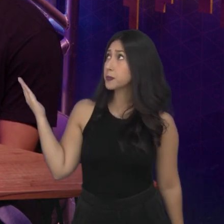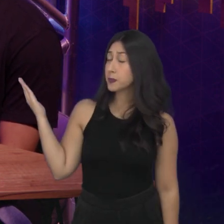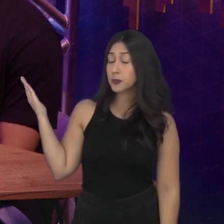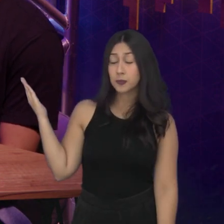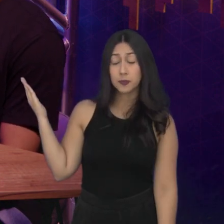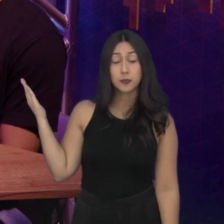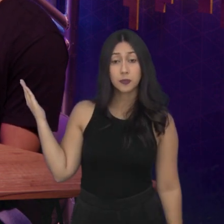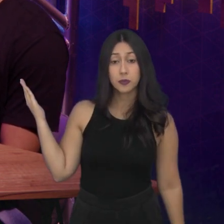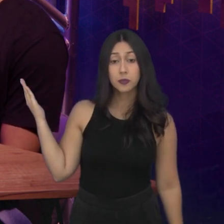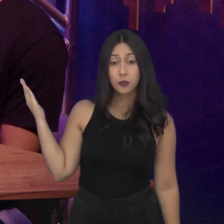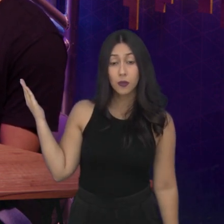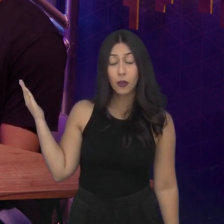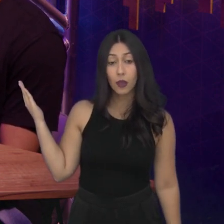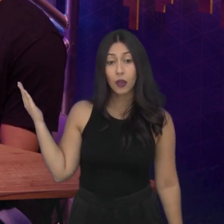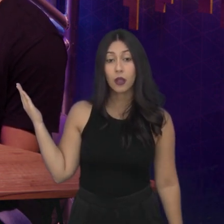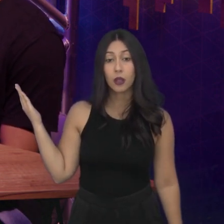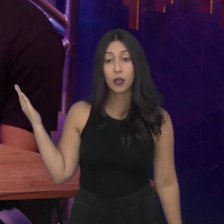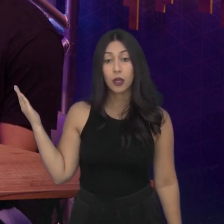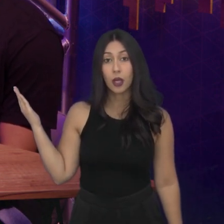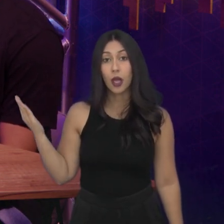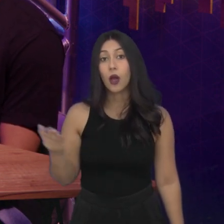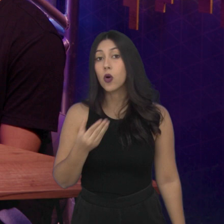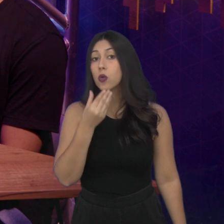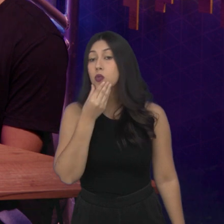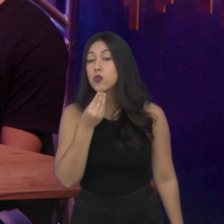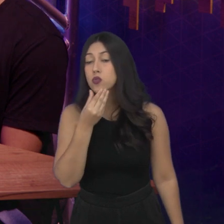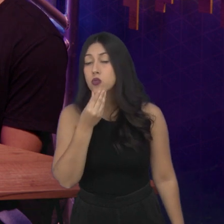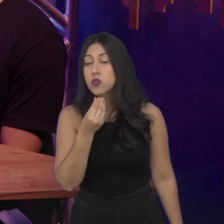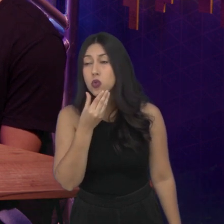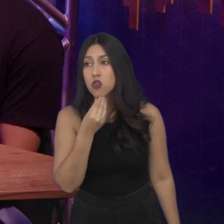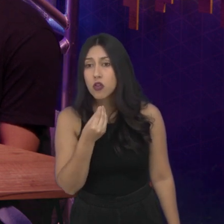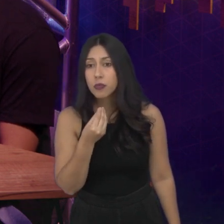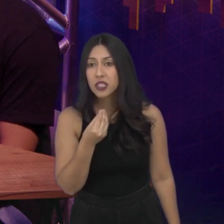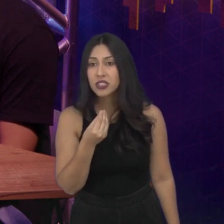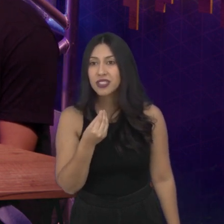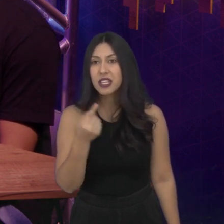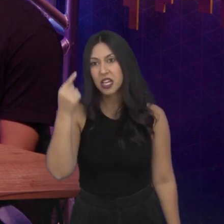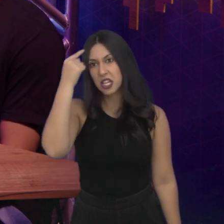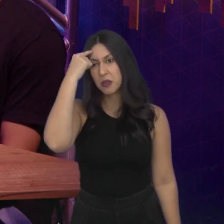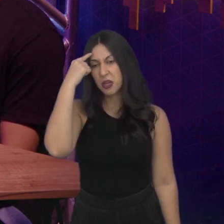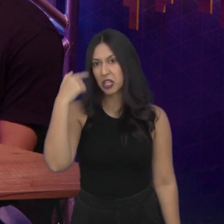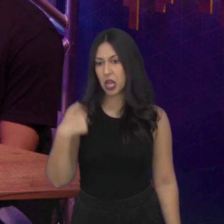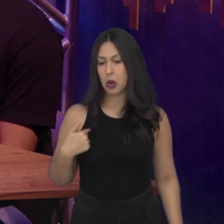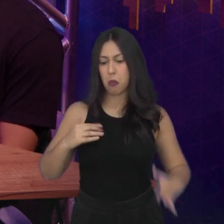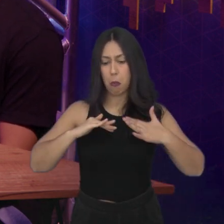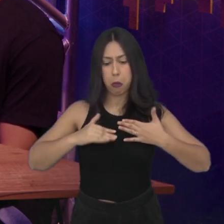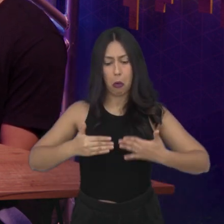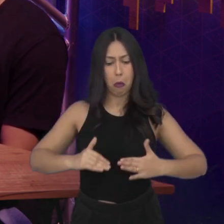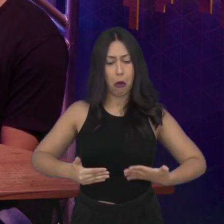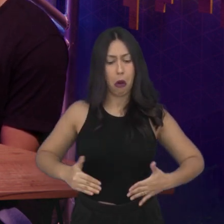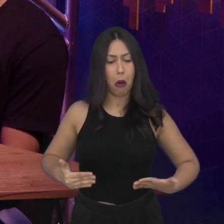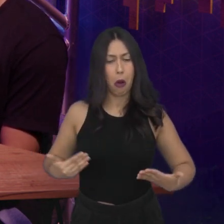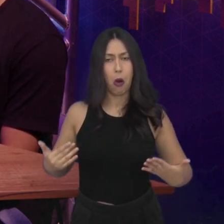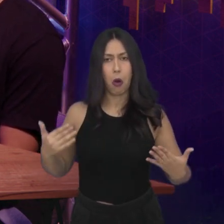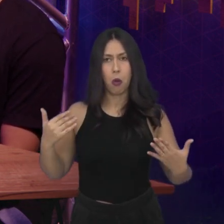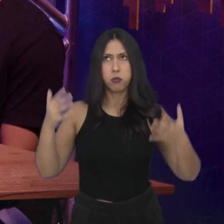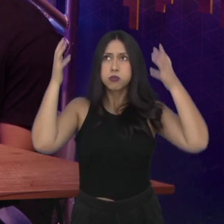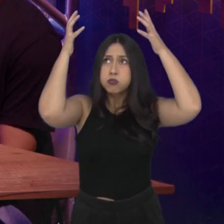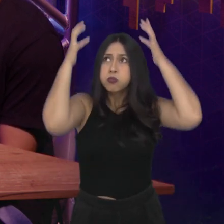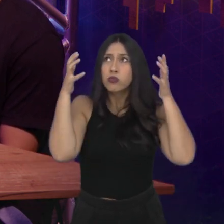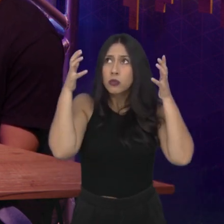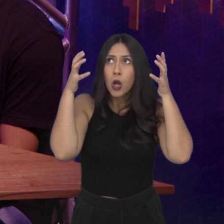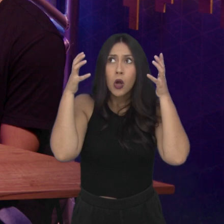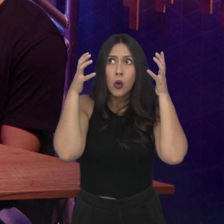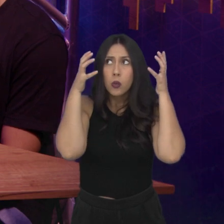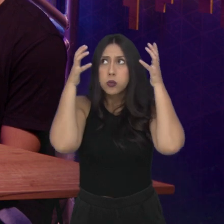na Armadura. Que o cara, ele acha que ele não precisa tirar a armadura, ele fica ali e fala muito desse lance